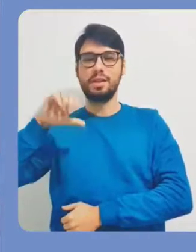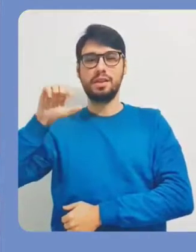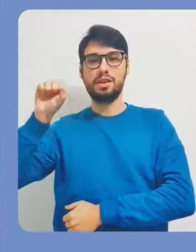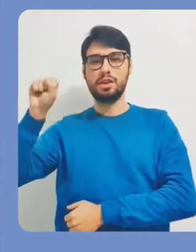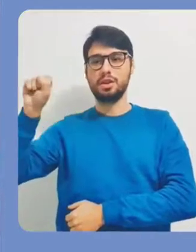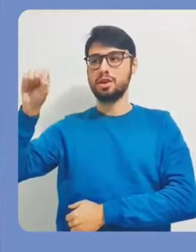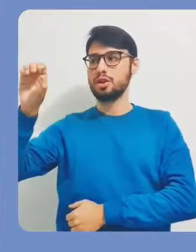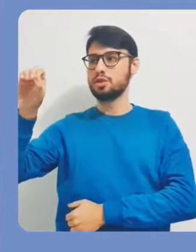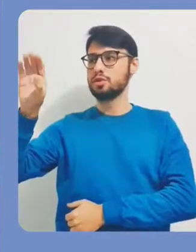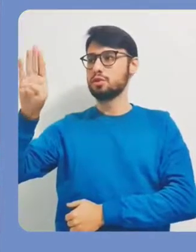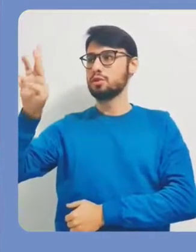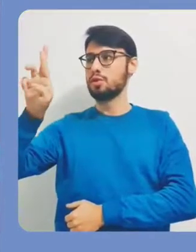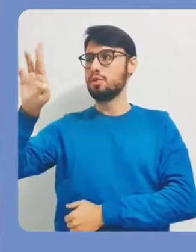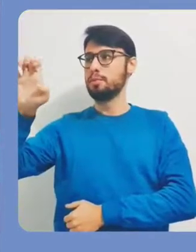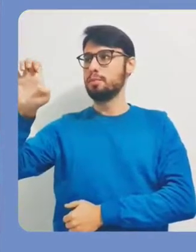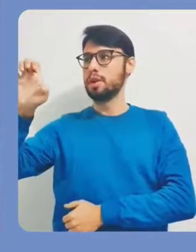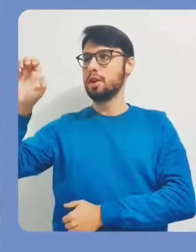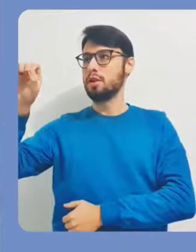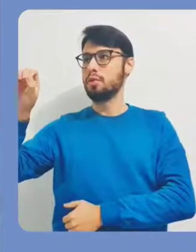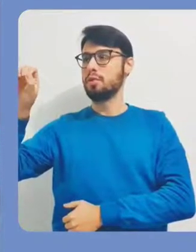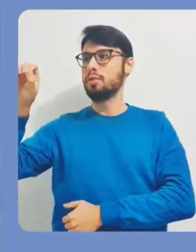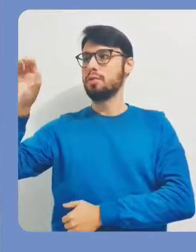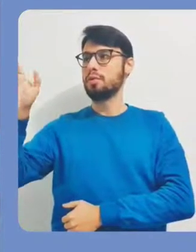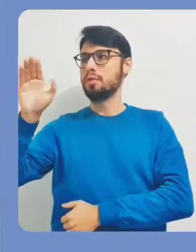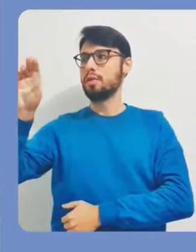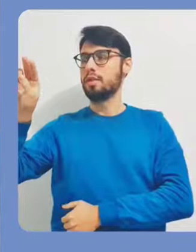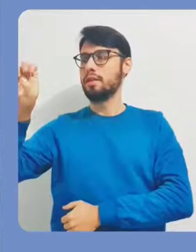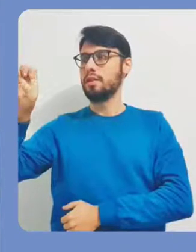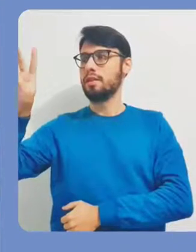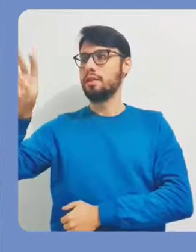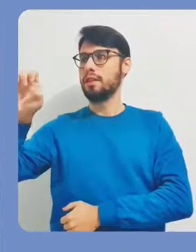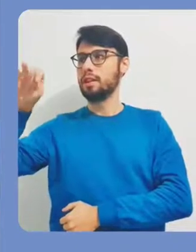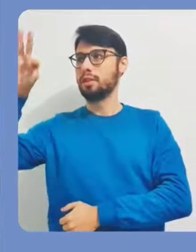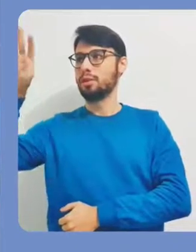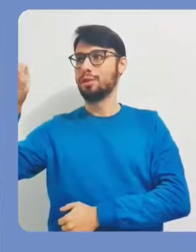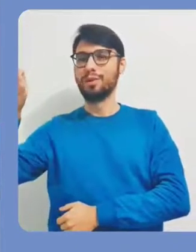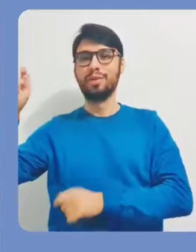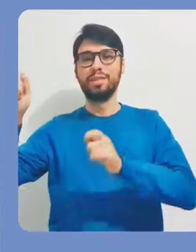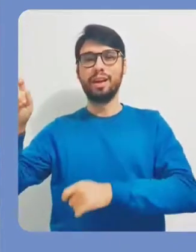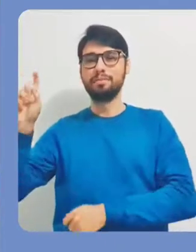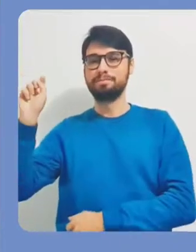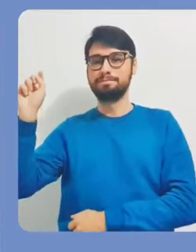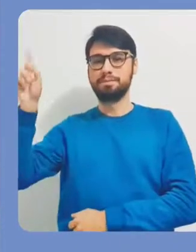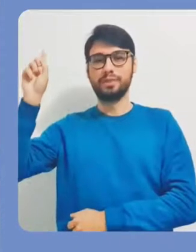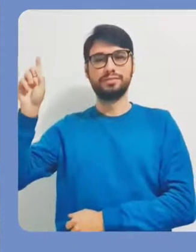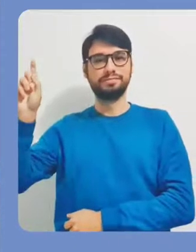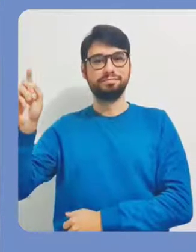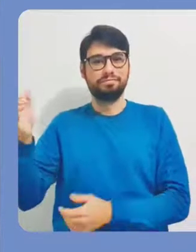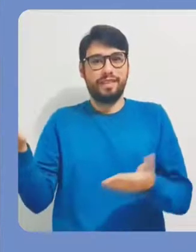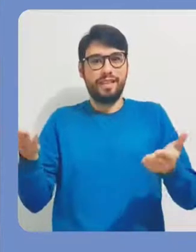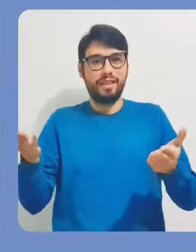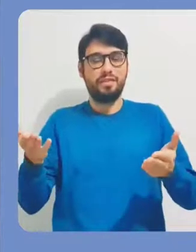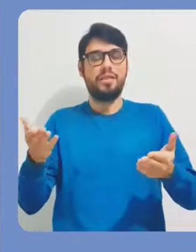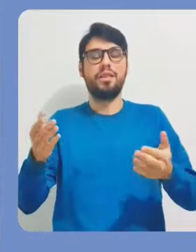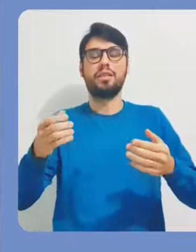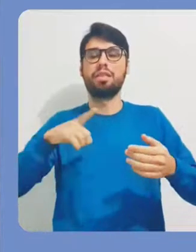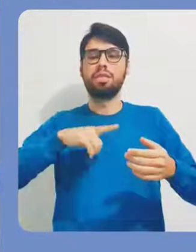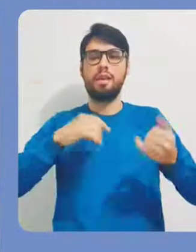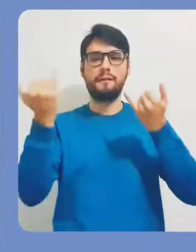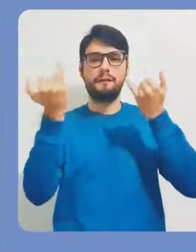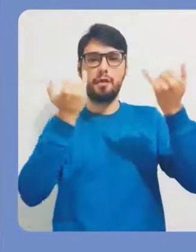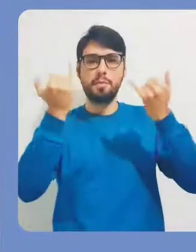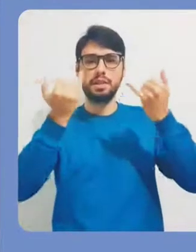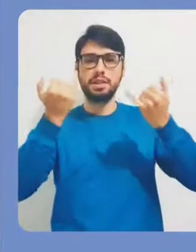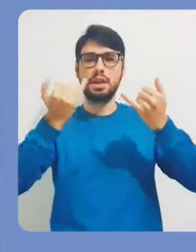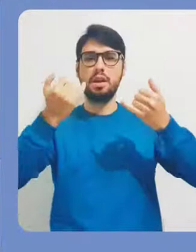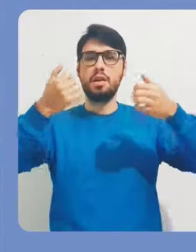escrita sobre o evento, que é a página que eu recém criei. Então, clicando sobre ele, a gente vai verificar